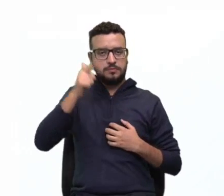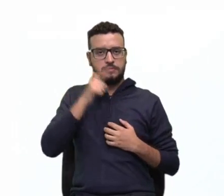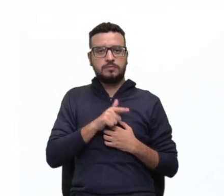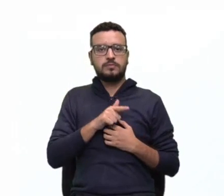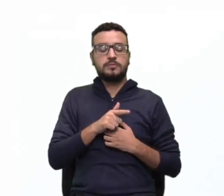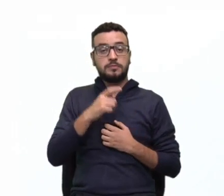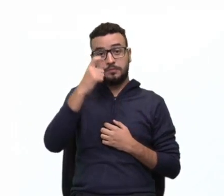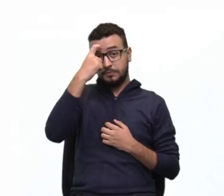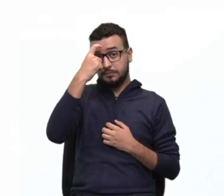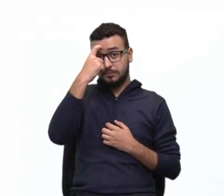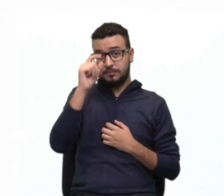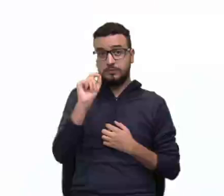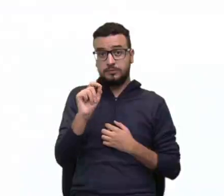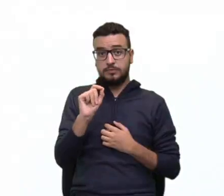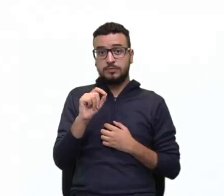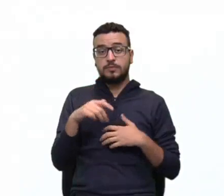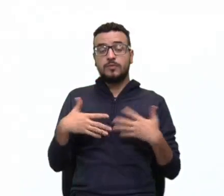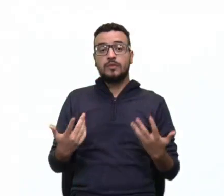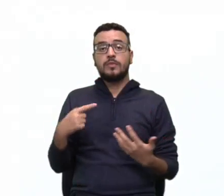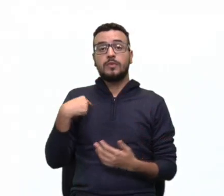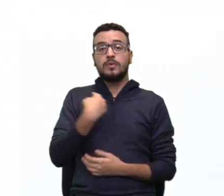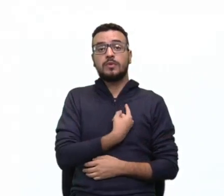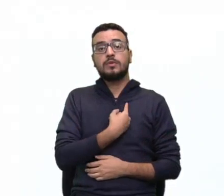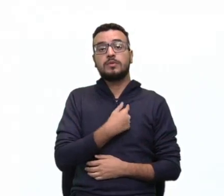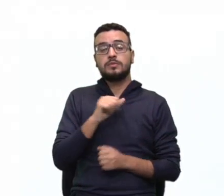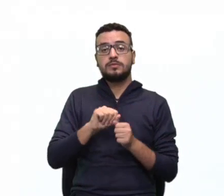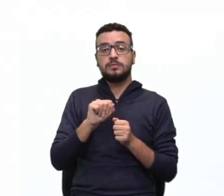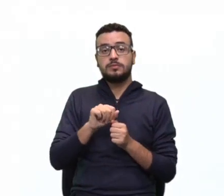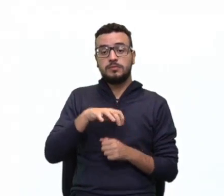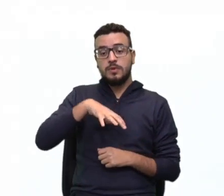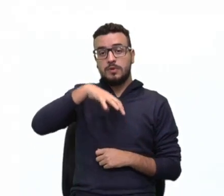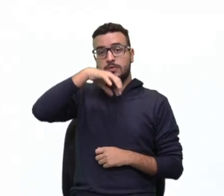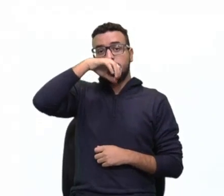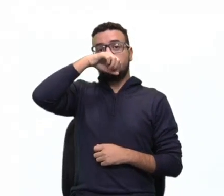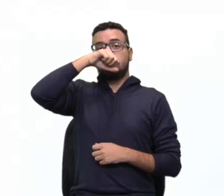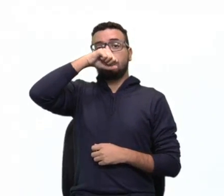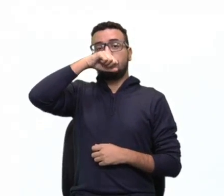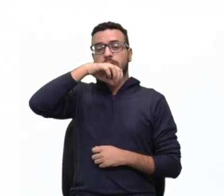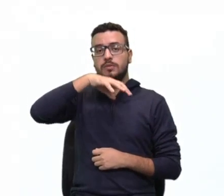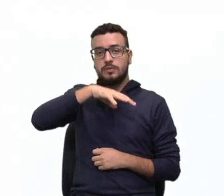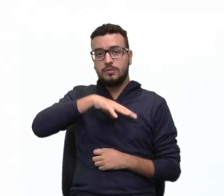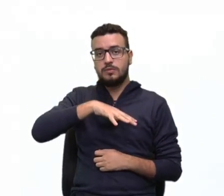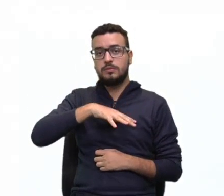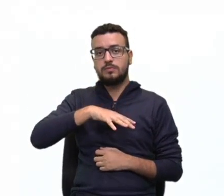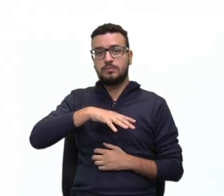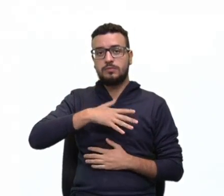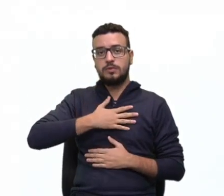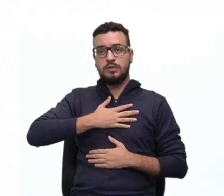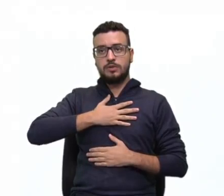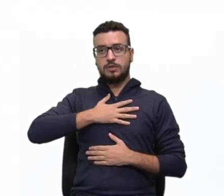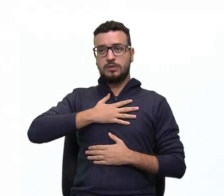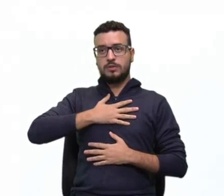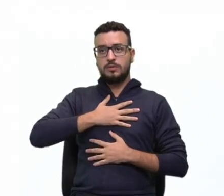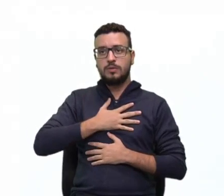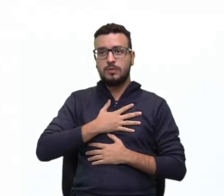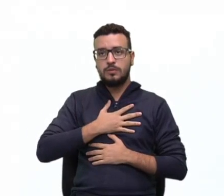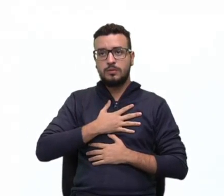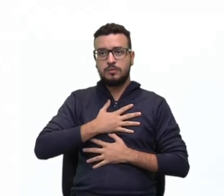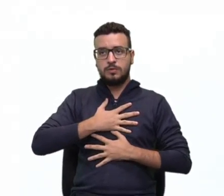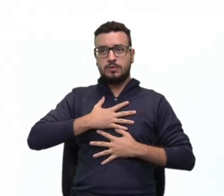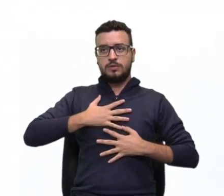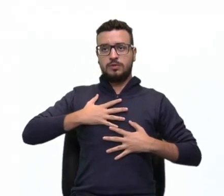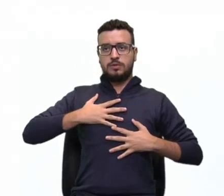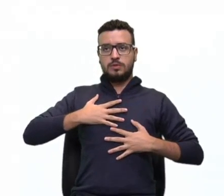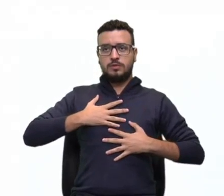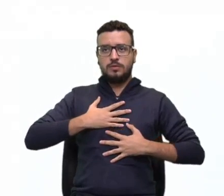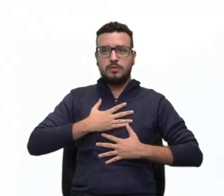pensando principalmente nos movimentos de respiração, né? Bom, além